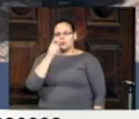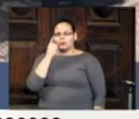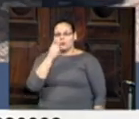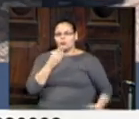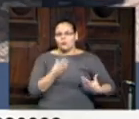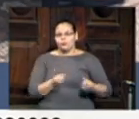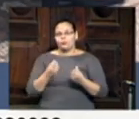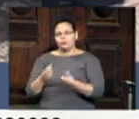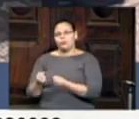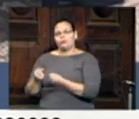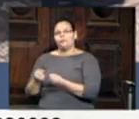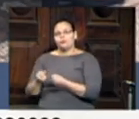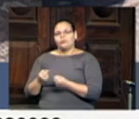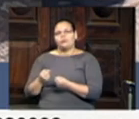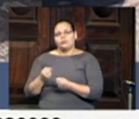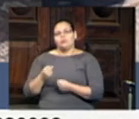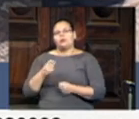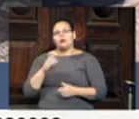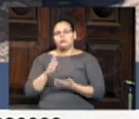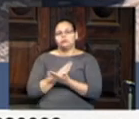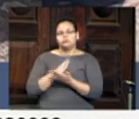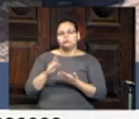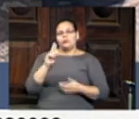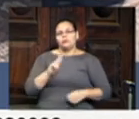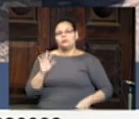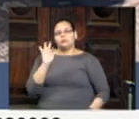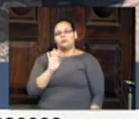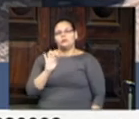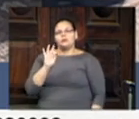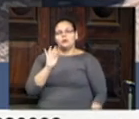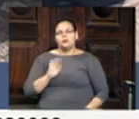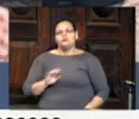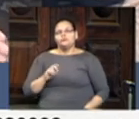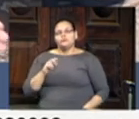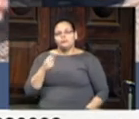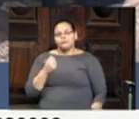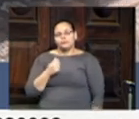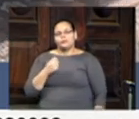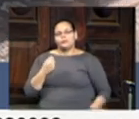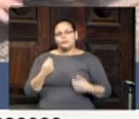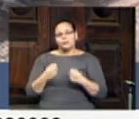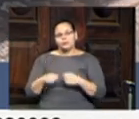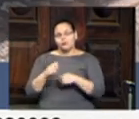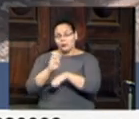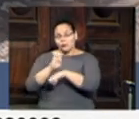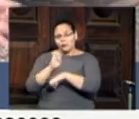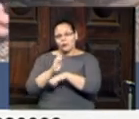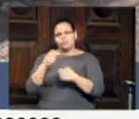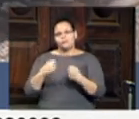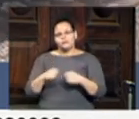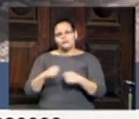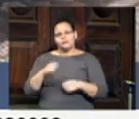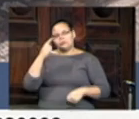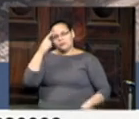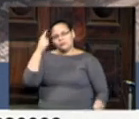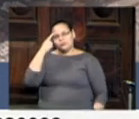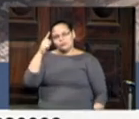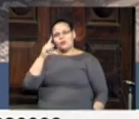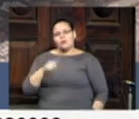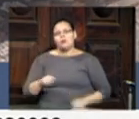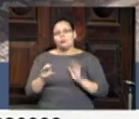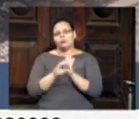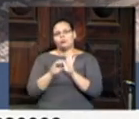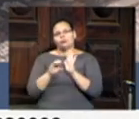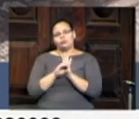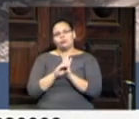Casa, propondo que certas universidades estaduais criem este ou aquele curso, é bom lembrar que nos marcos da autonomia universitária garantida pela